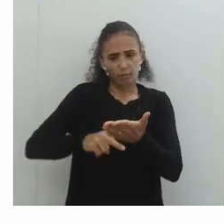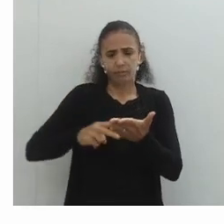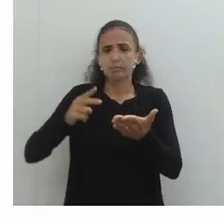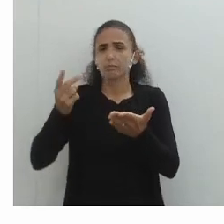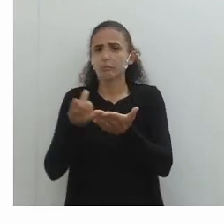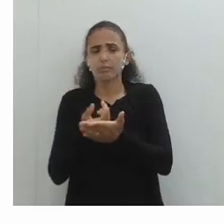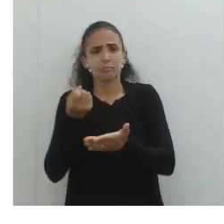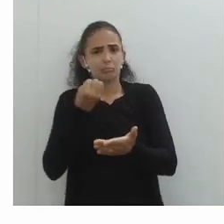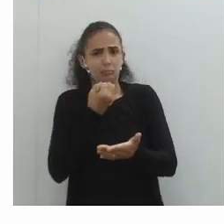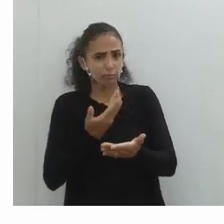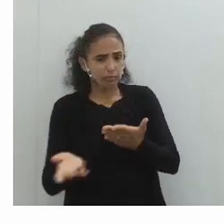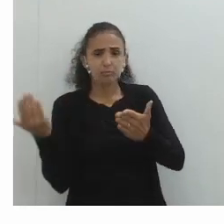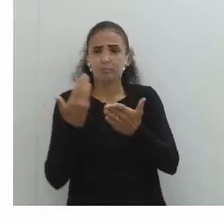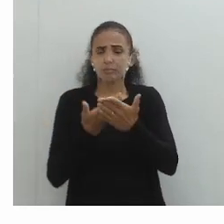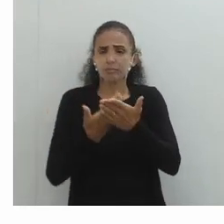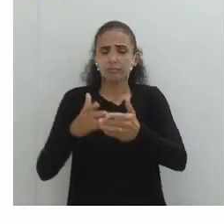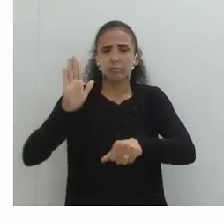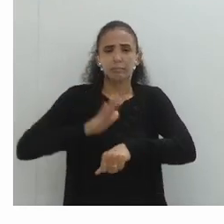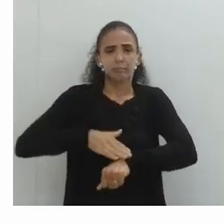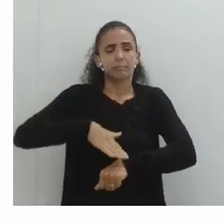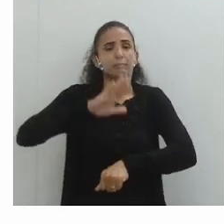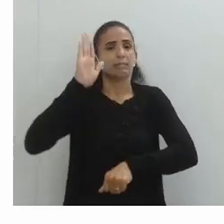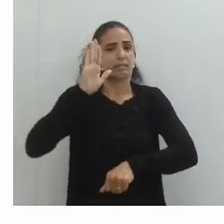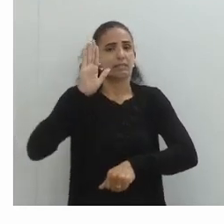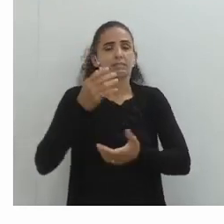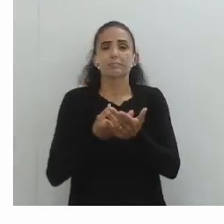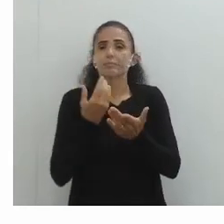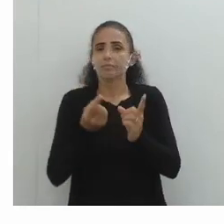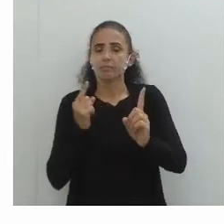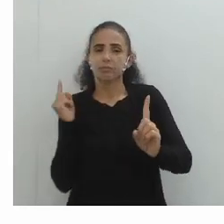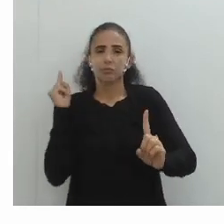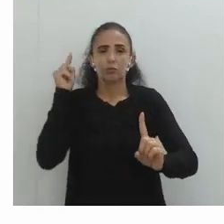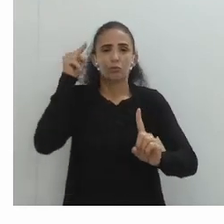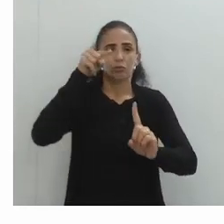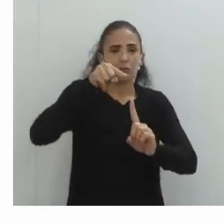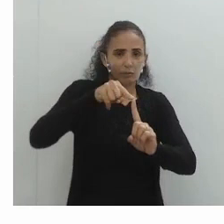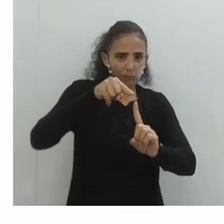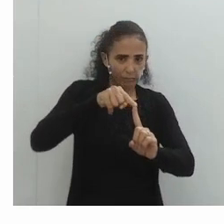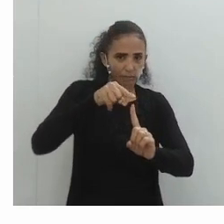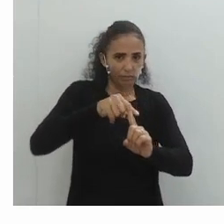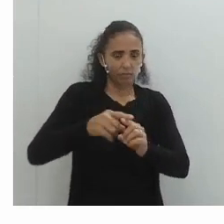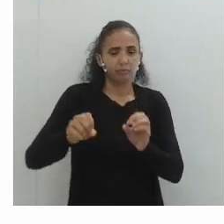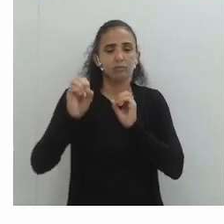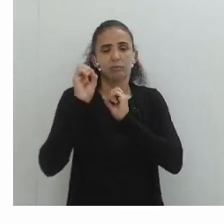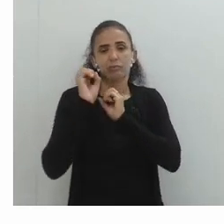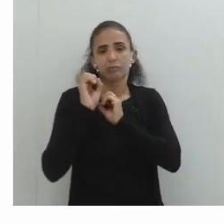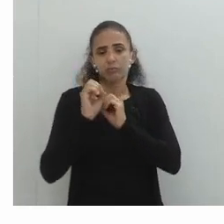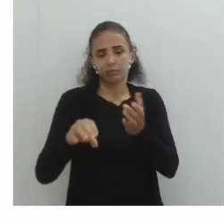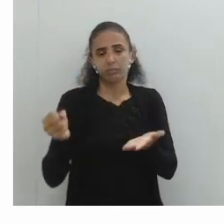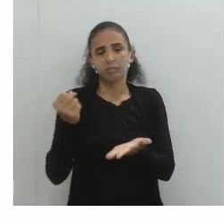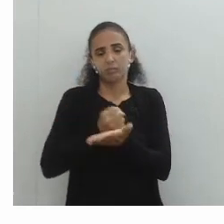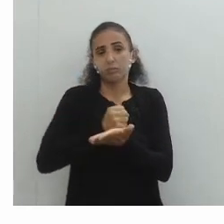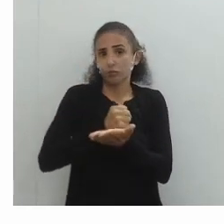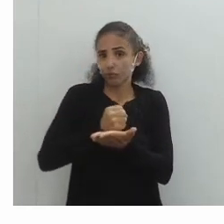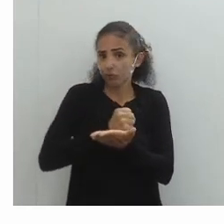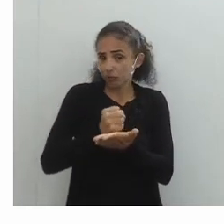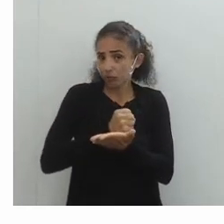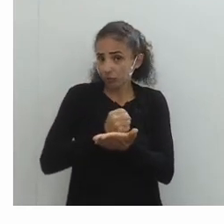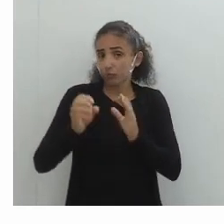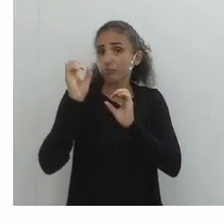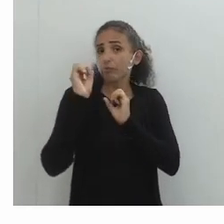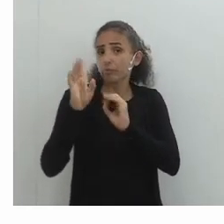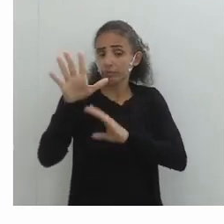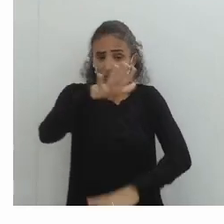e reflexiva. Isso daí é a função do jogo educativo. Eu estou utilizando